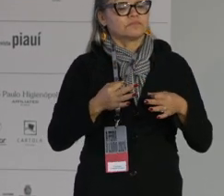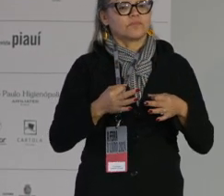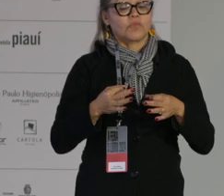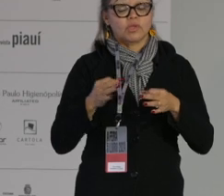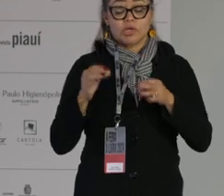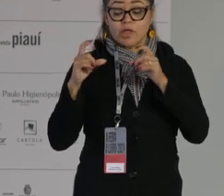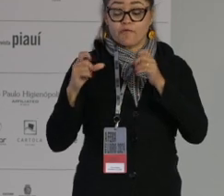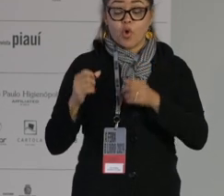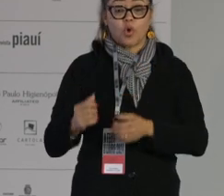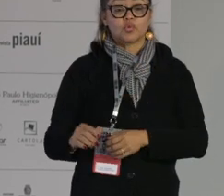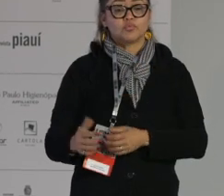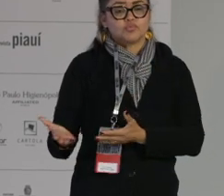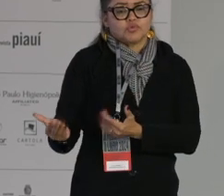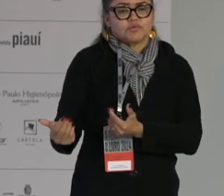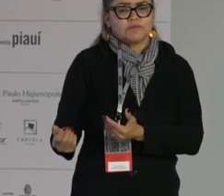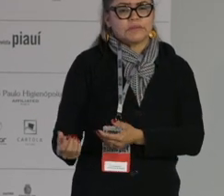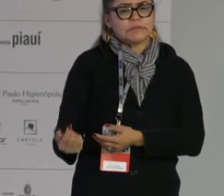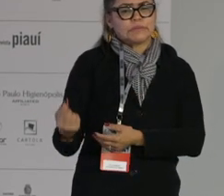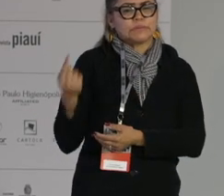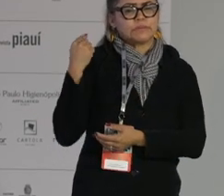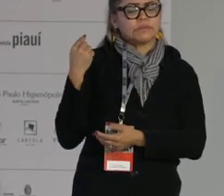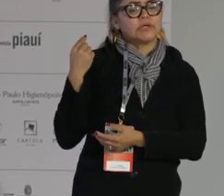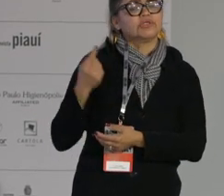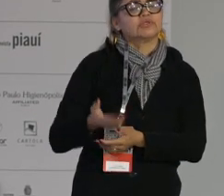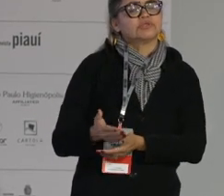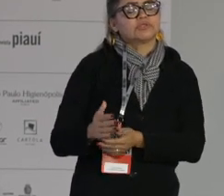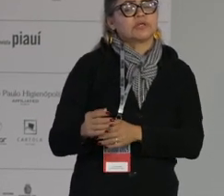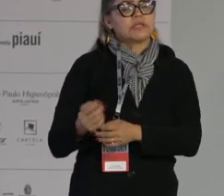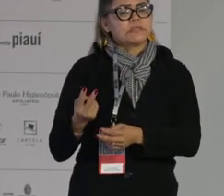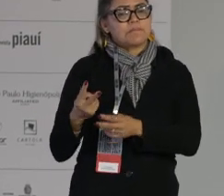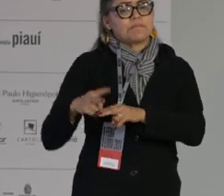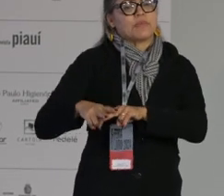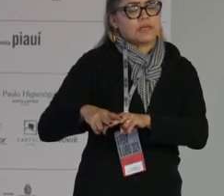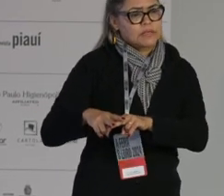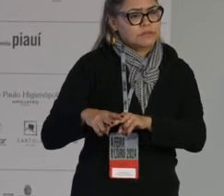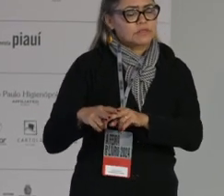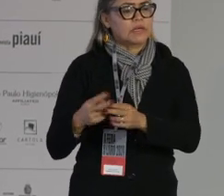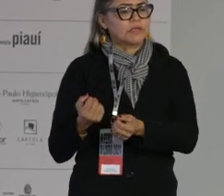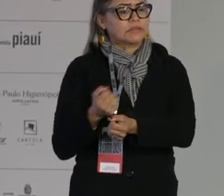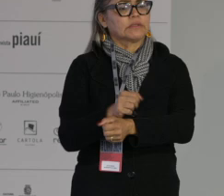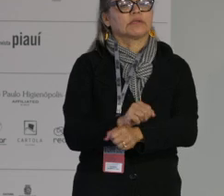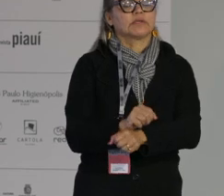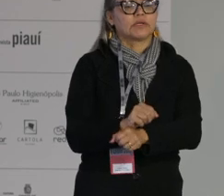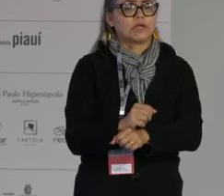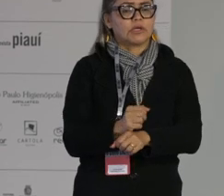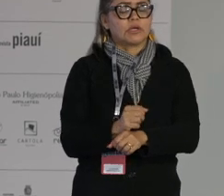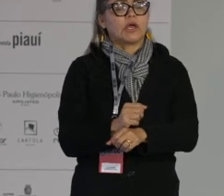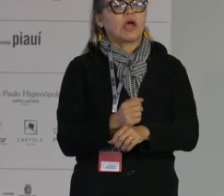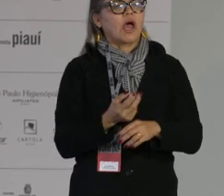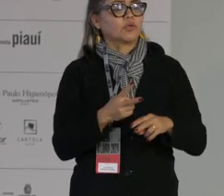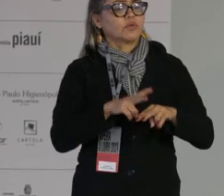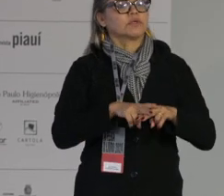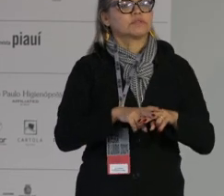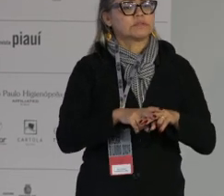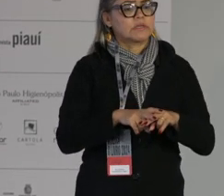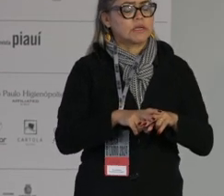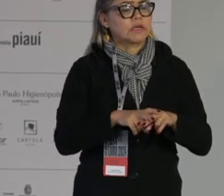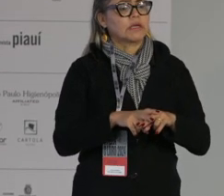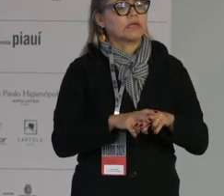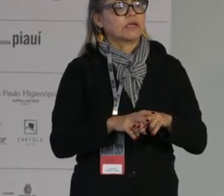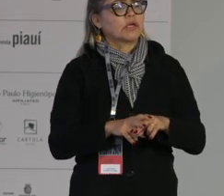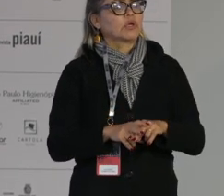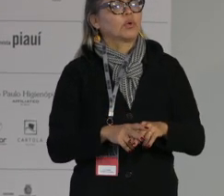de juventude, bem antes de Kafka morrer, de ela ser presa pela Gestapo e adoecer no campo de concentração em